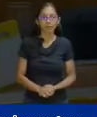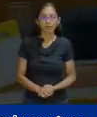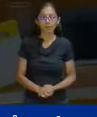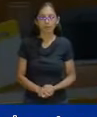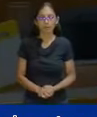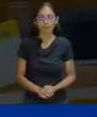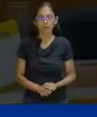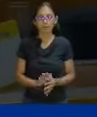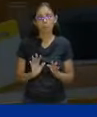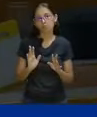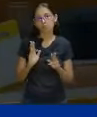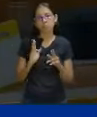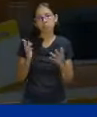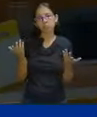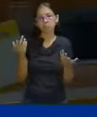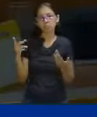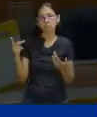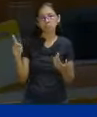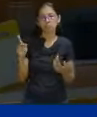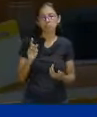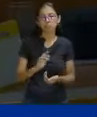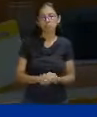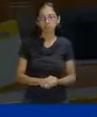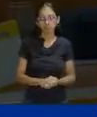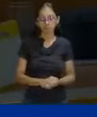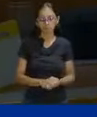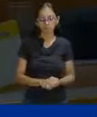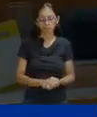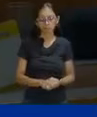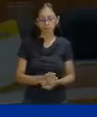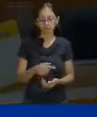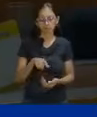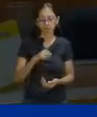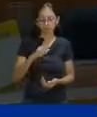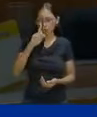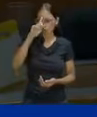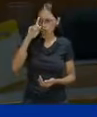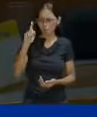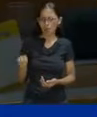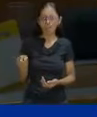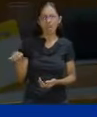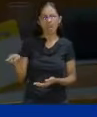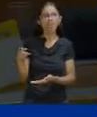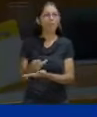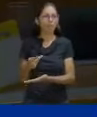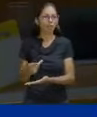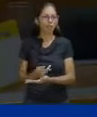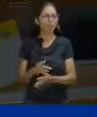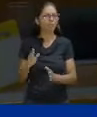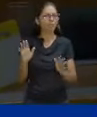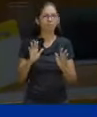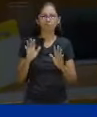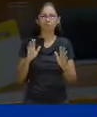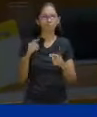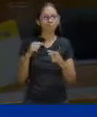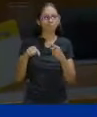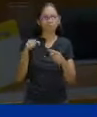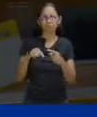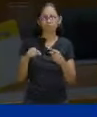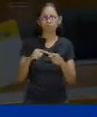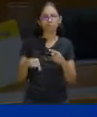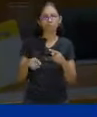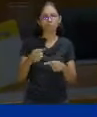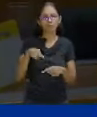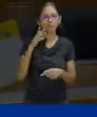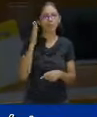há como, nós legislarmos e dizermos que não se aplicou o princípio da economicidade, porque nós entendemos que não é para